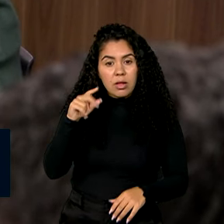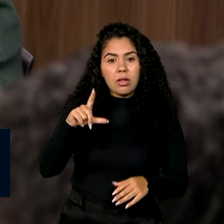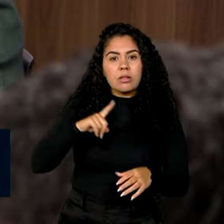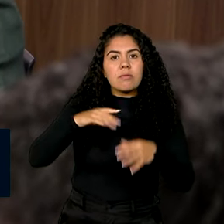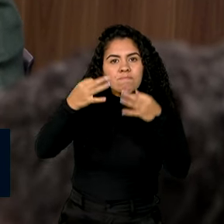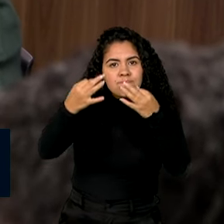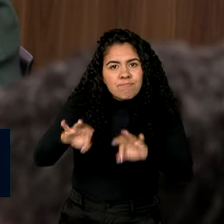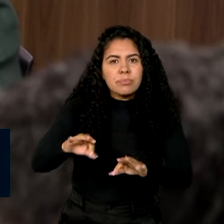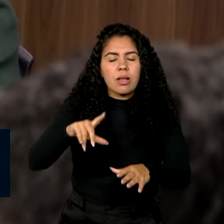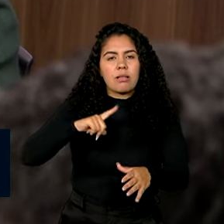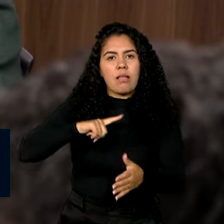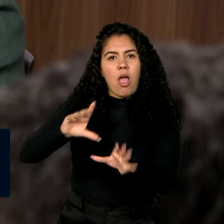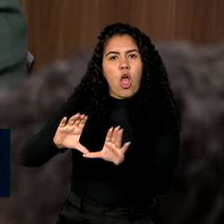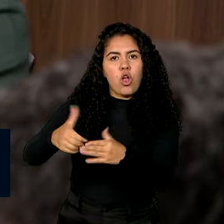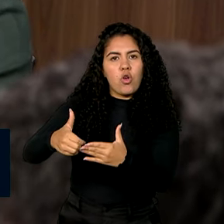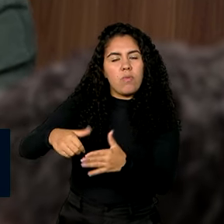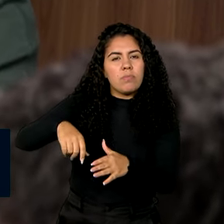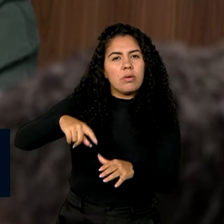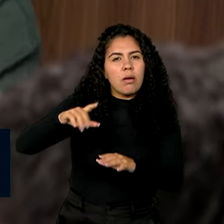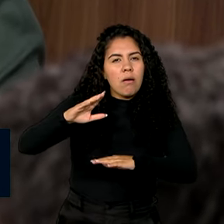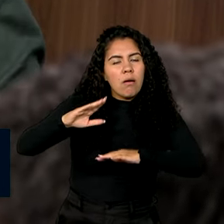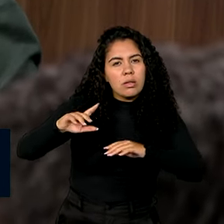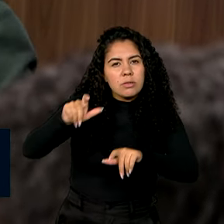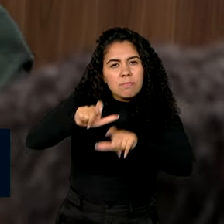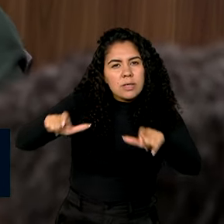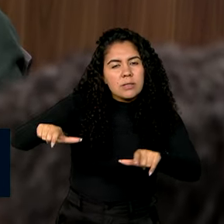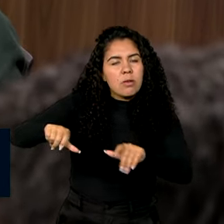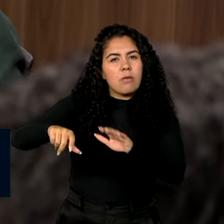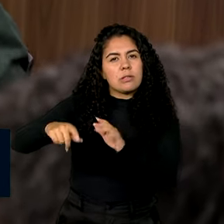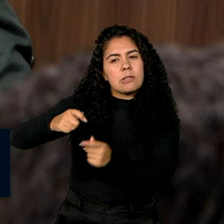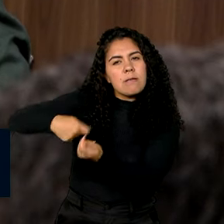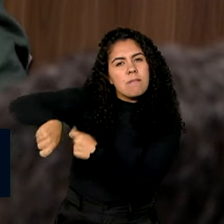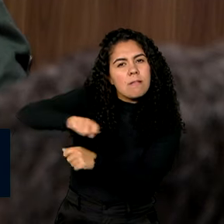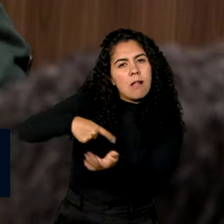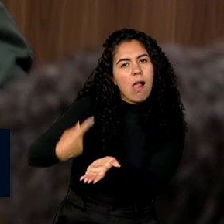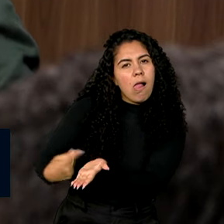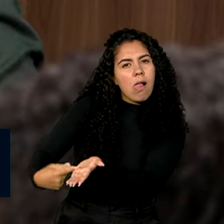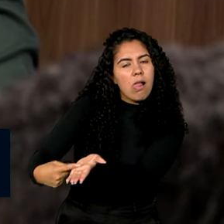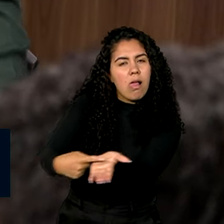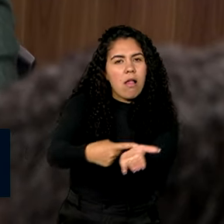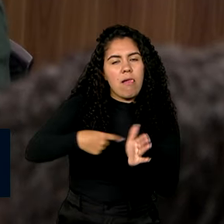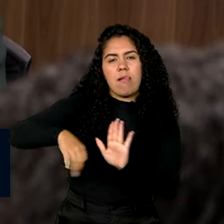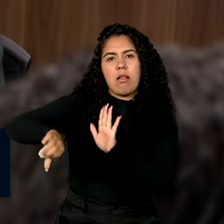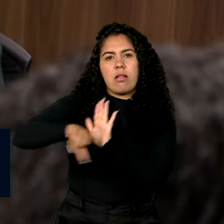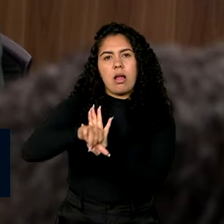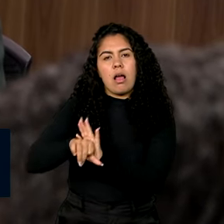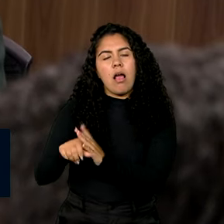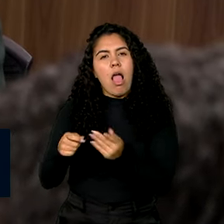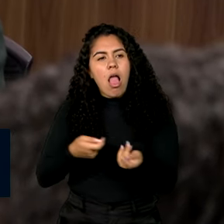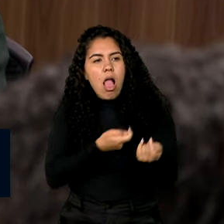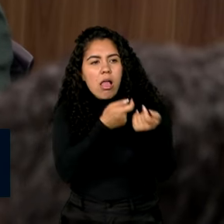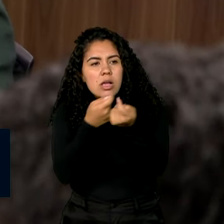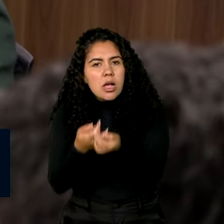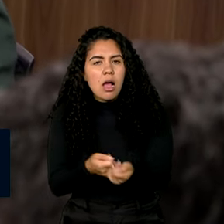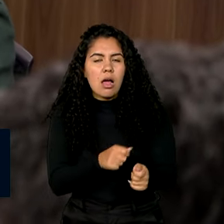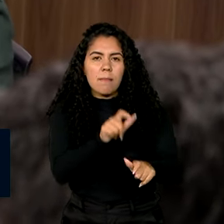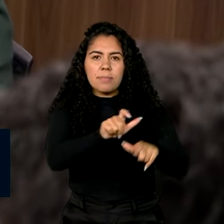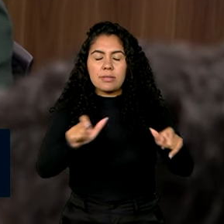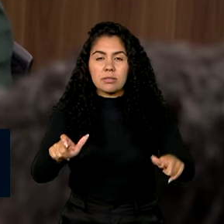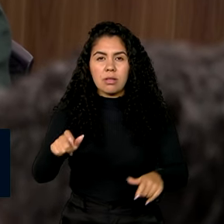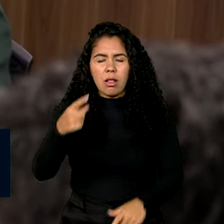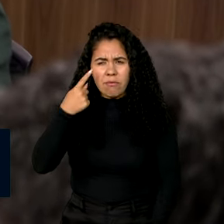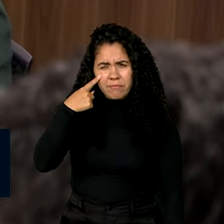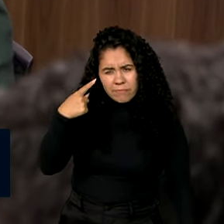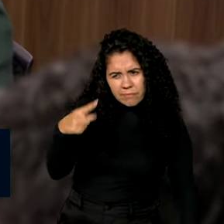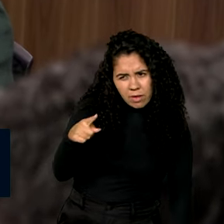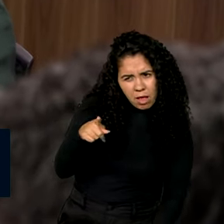quadrilhas com grandes especialistas que fraudam o benefício que se organizam Enganam pessoas quando a gente vai olhar aquelas pessoas